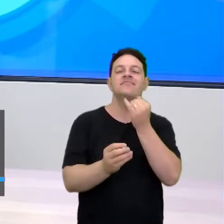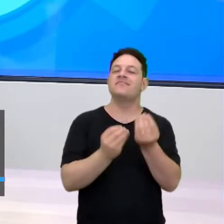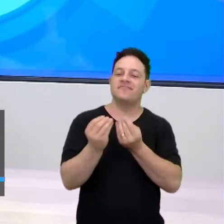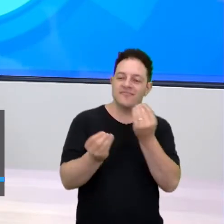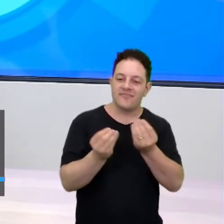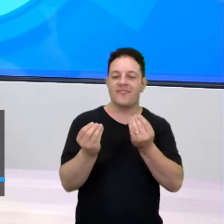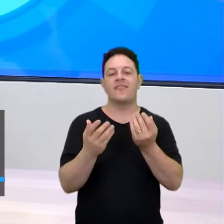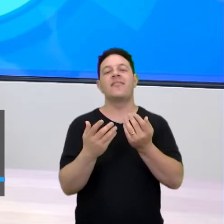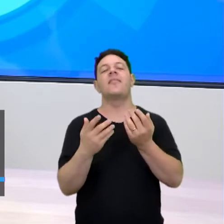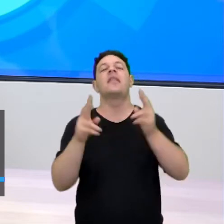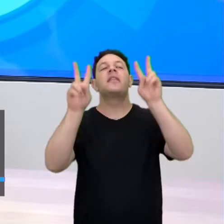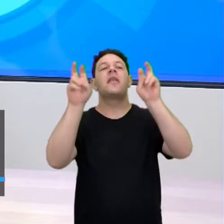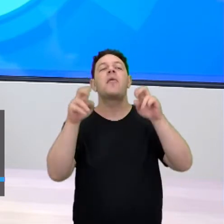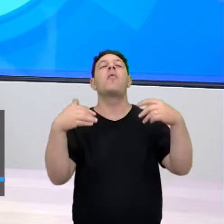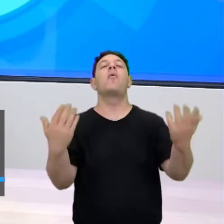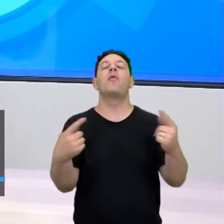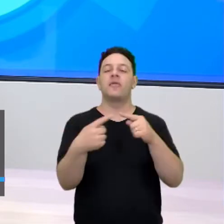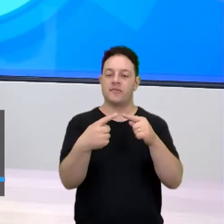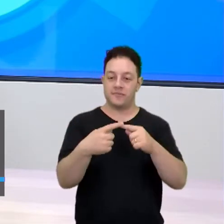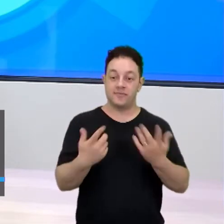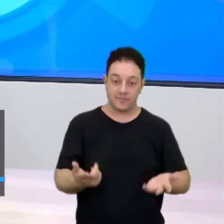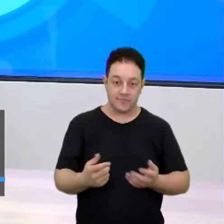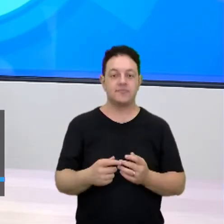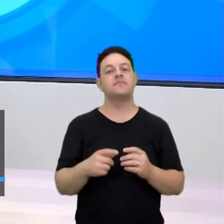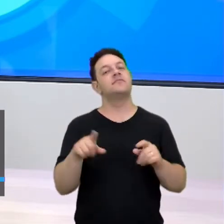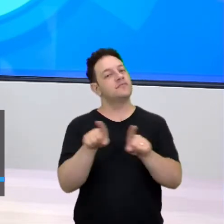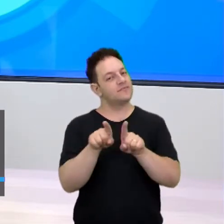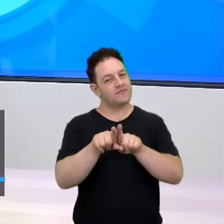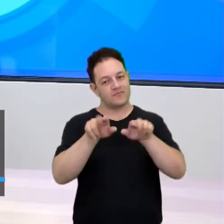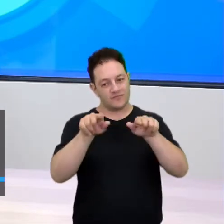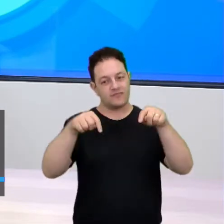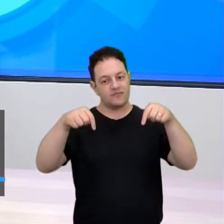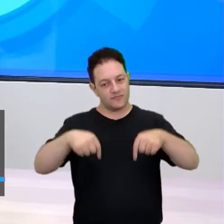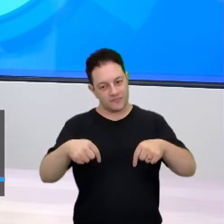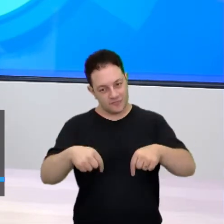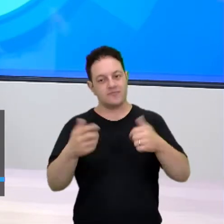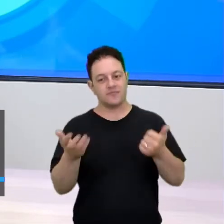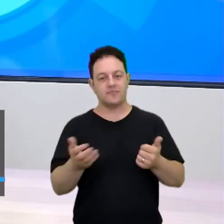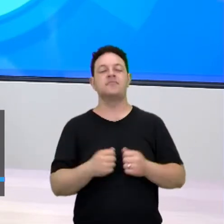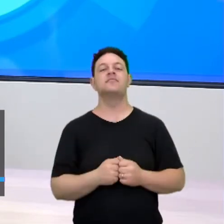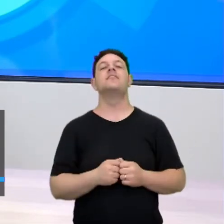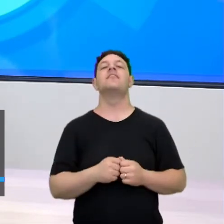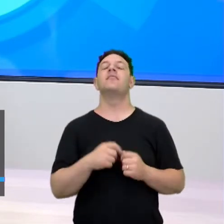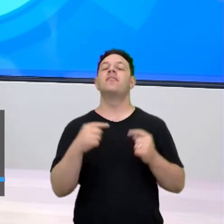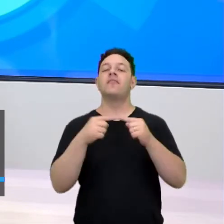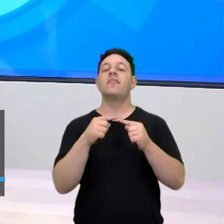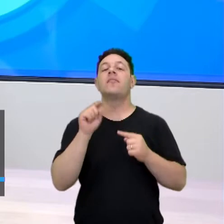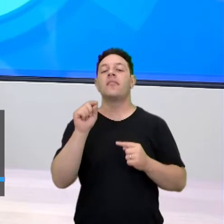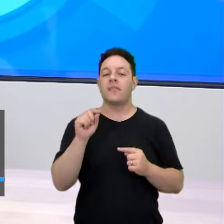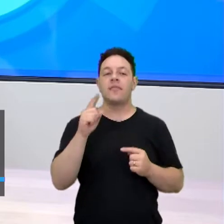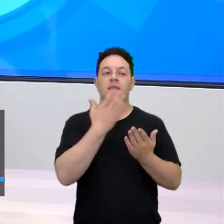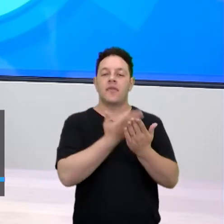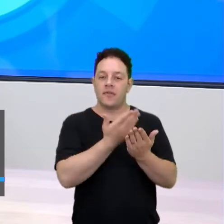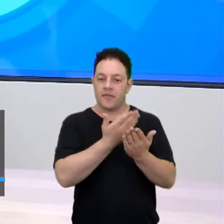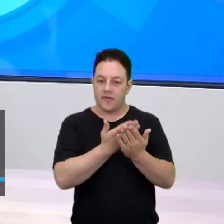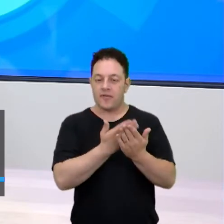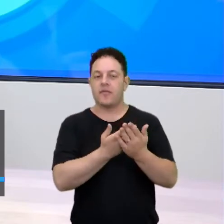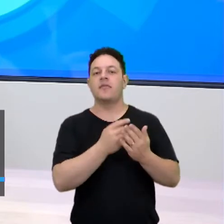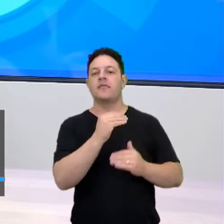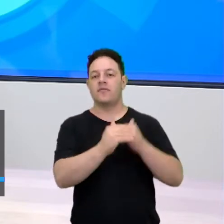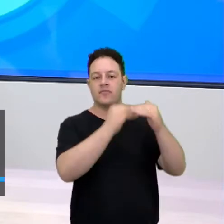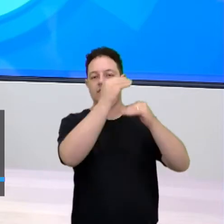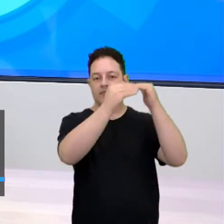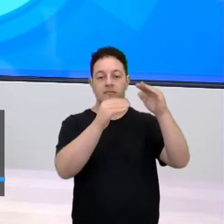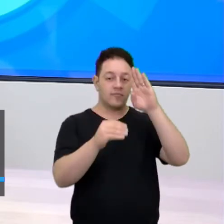o tema a ser abordado. Então nós vamos fazer isso a mesma coisa hoje, baseados aí, como eu falei para vocês, em aulas de